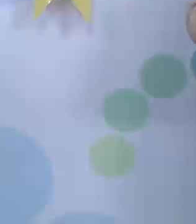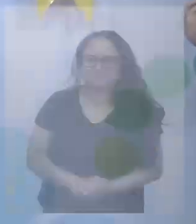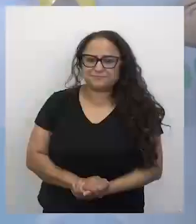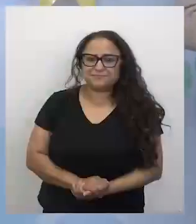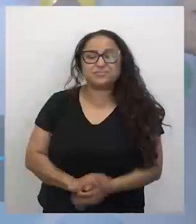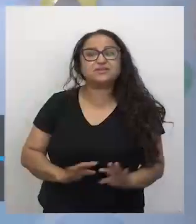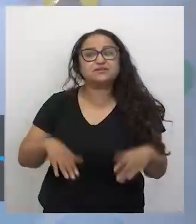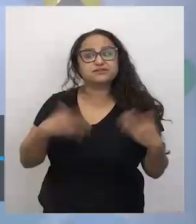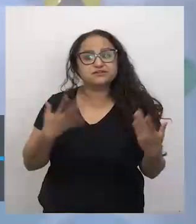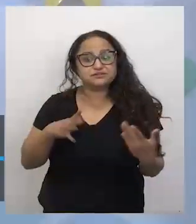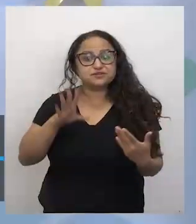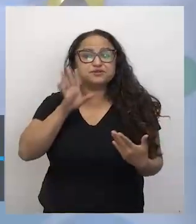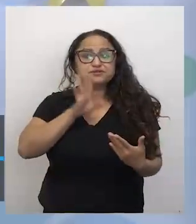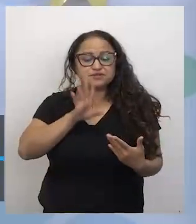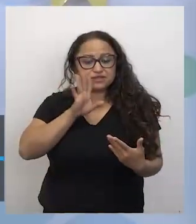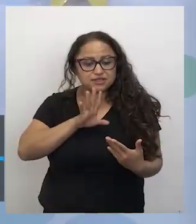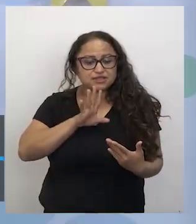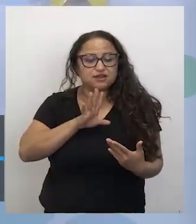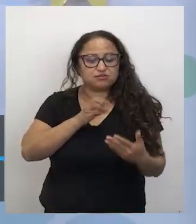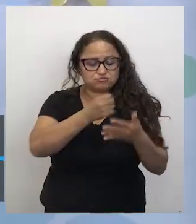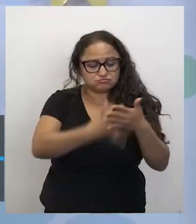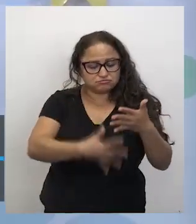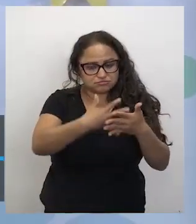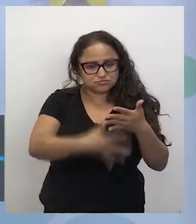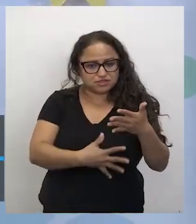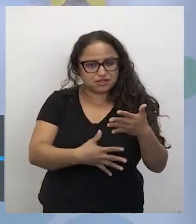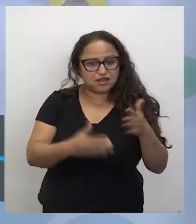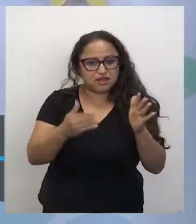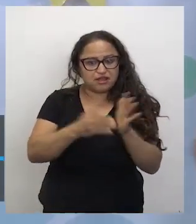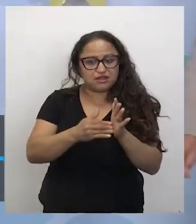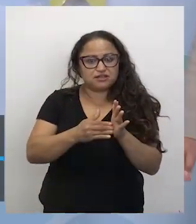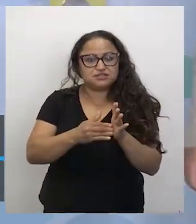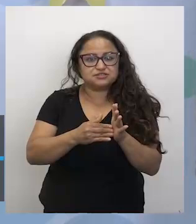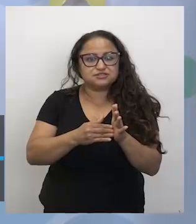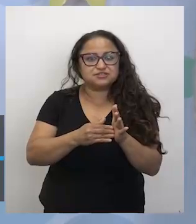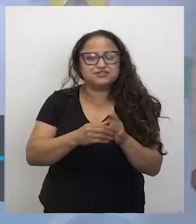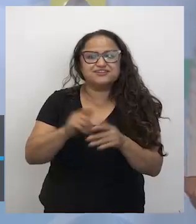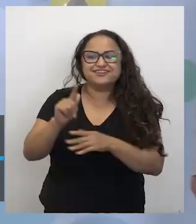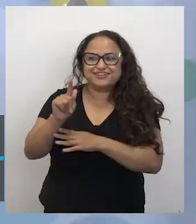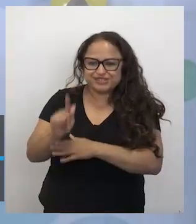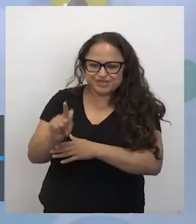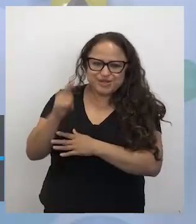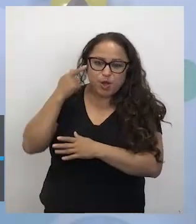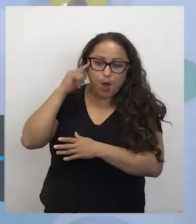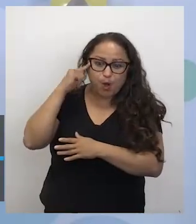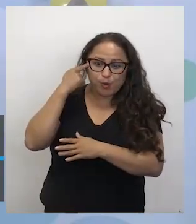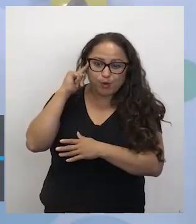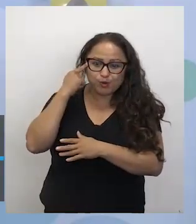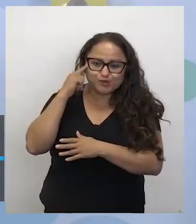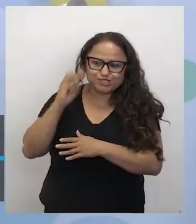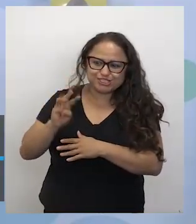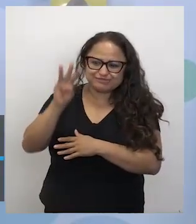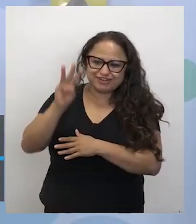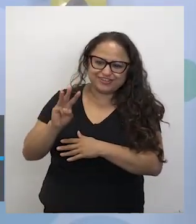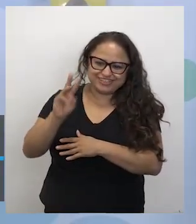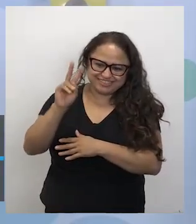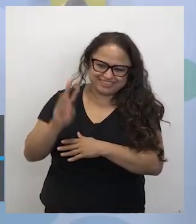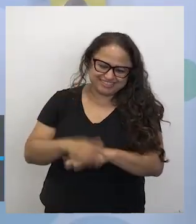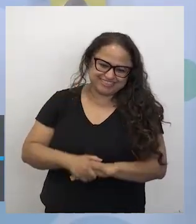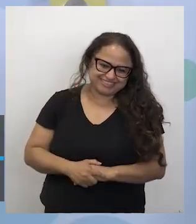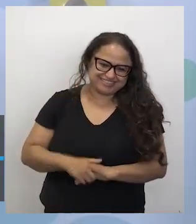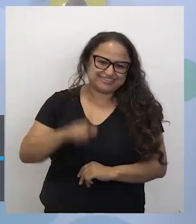Bacana, ó, o pessoal, a maioria aqui, ó, até formularam uma nova unidade aqui, o Gibavats. Olha aí, que beleza. Gibavates. Olha, a